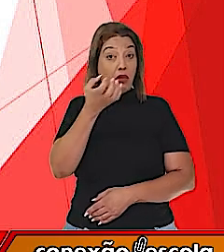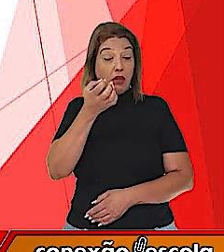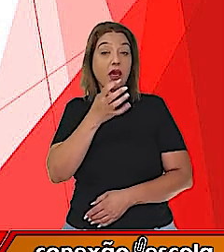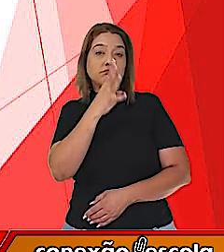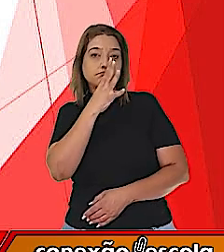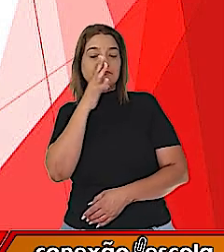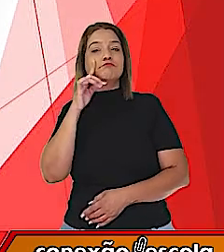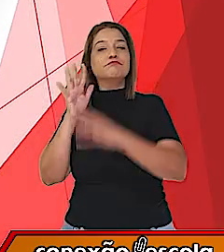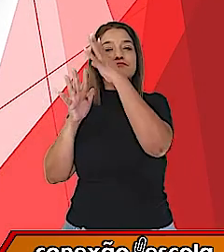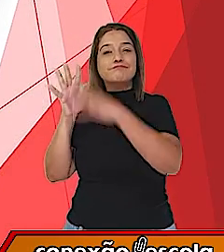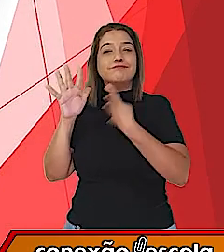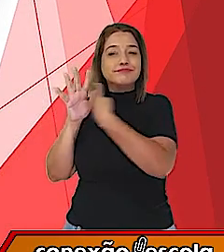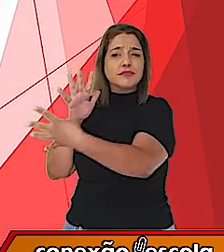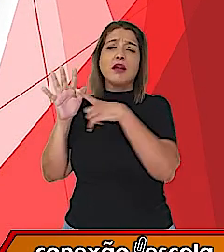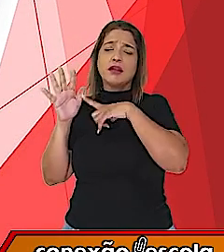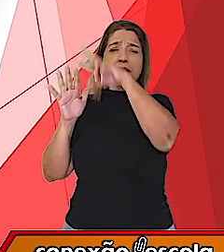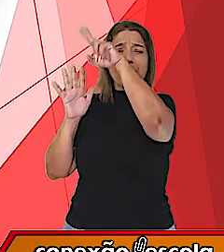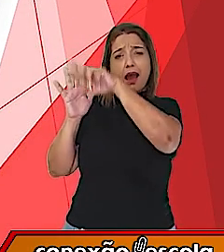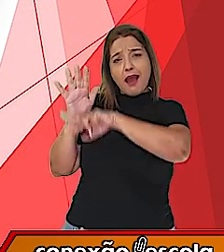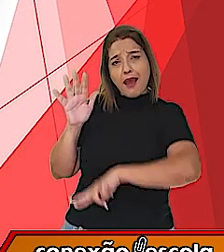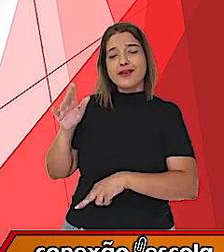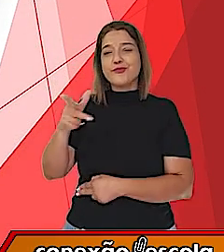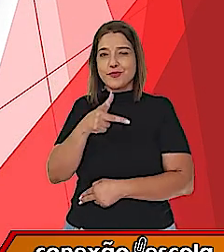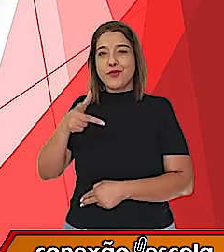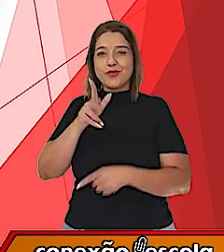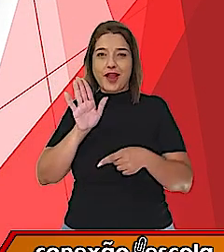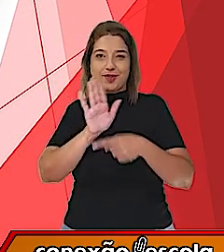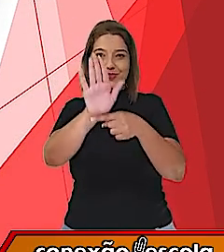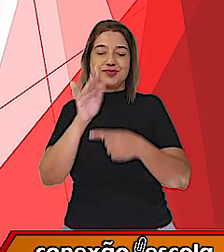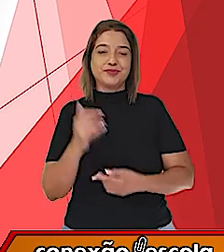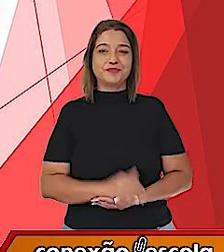e verifique diversos pronomes.